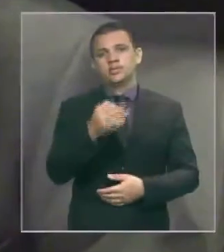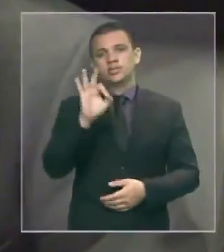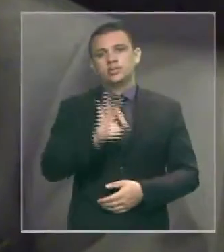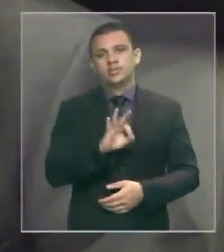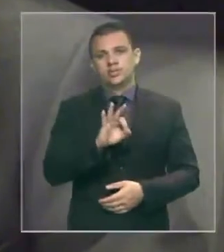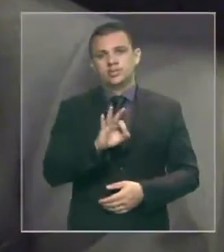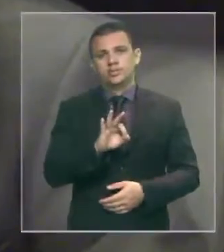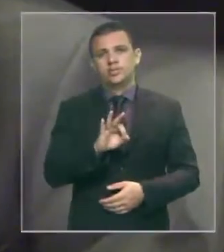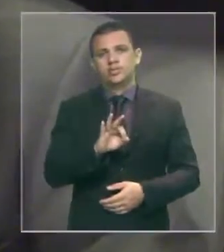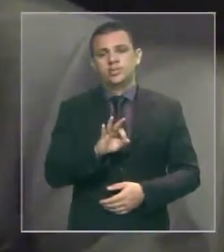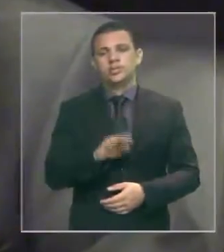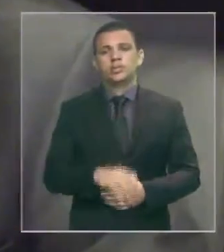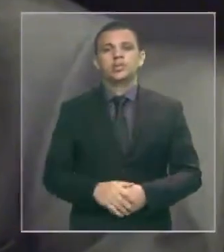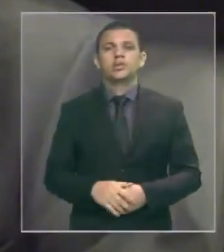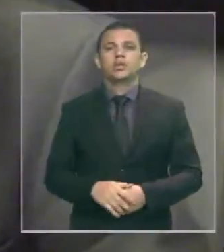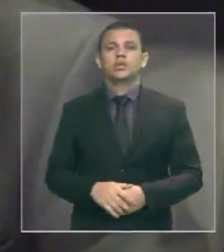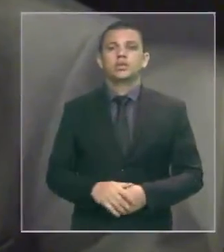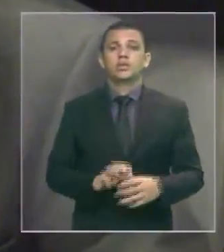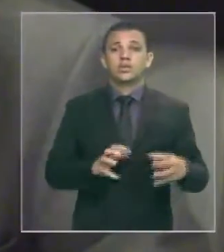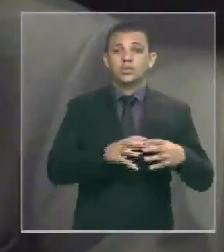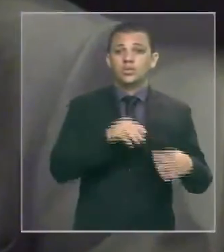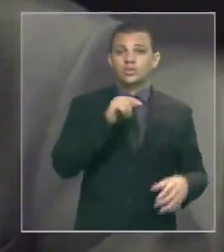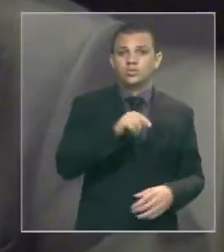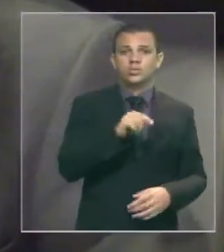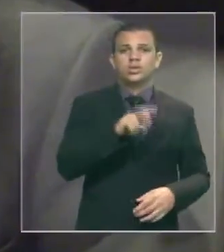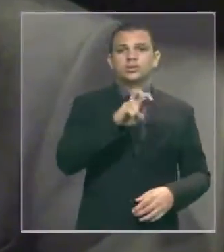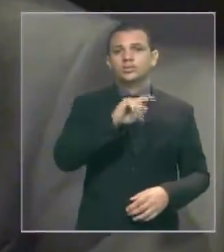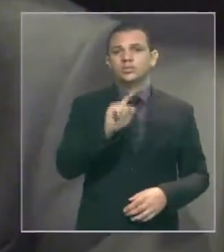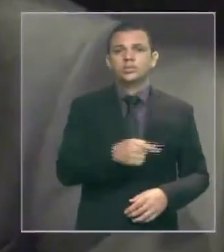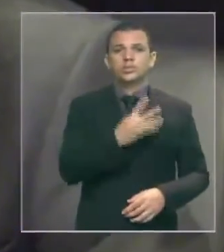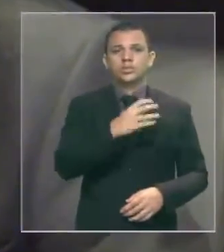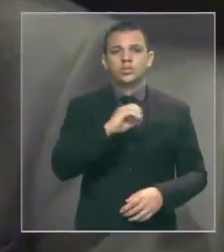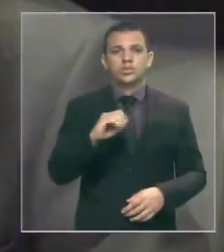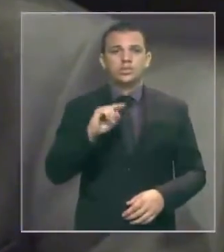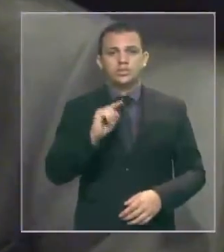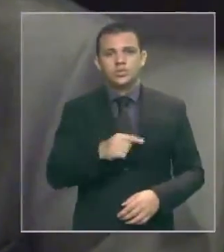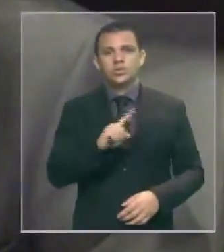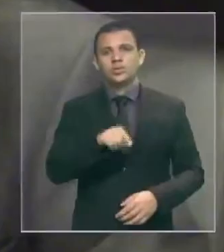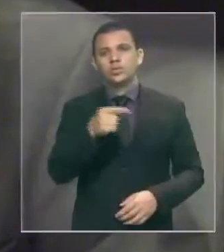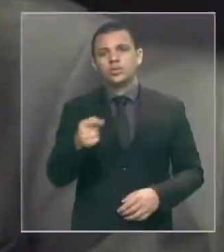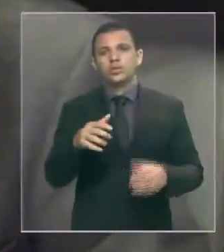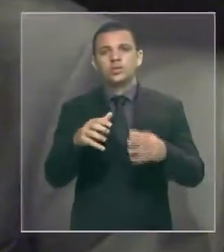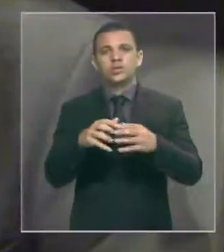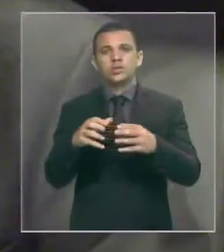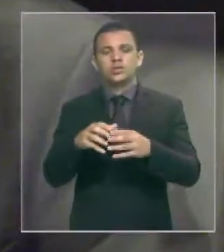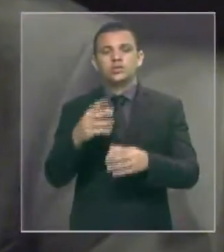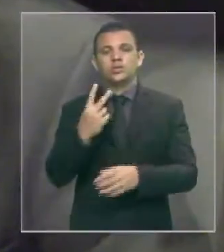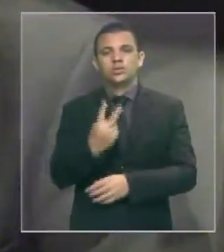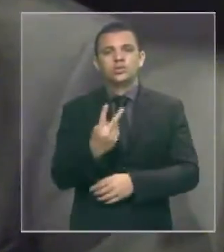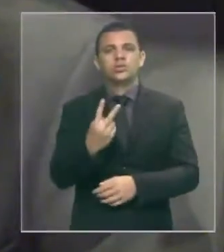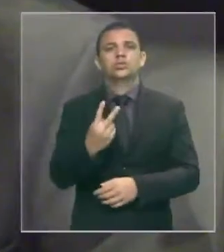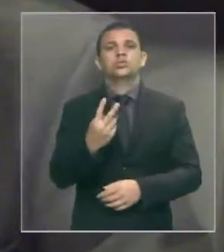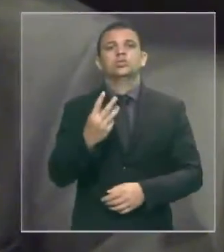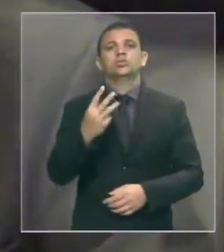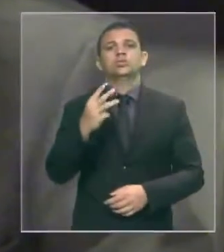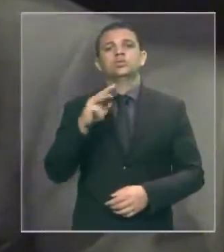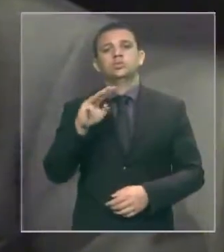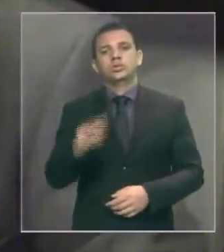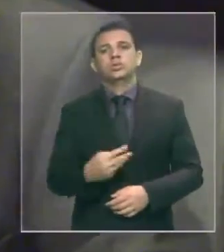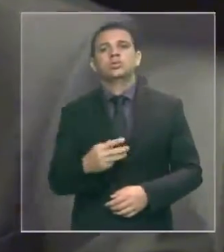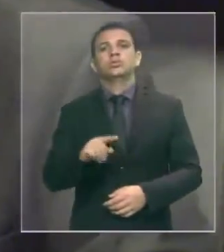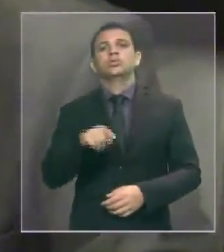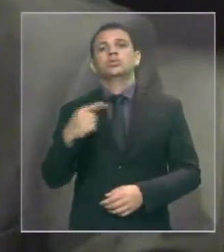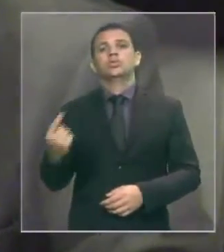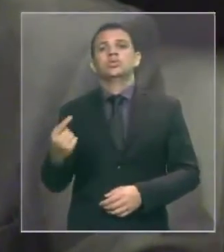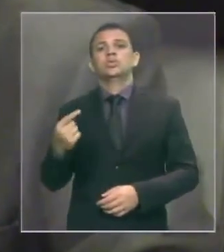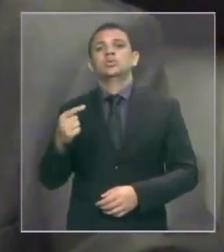que prevê 5.400.000, no lote 2, 3 milhões de reais, no lote 3, 2.600.000, no lote 4,